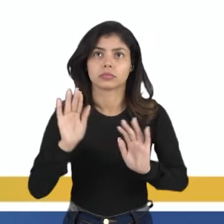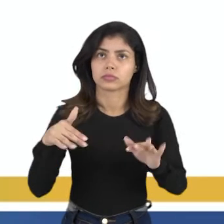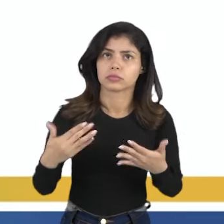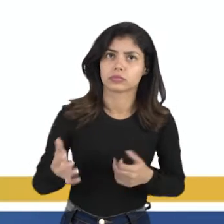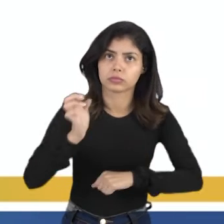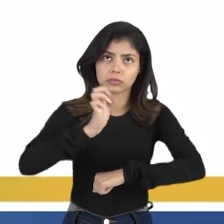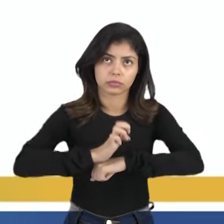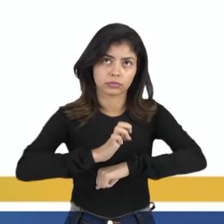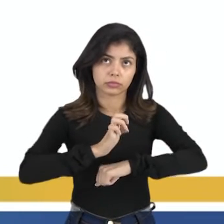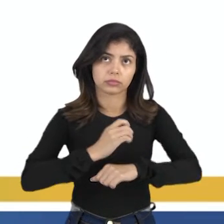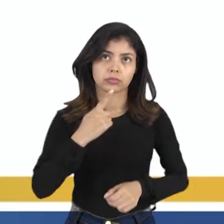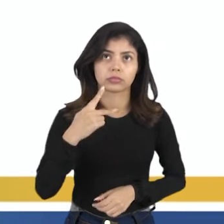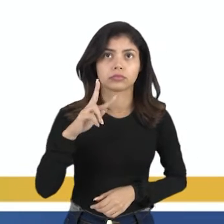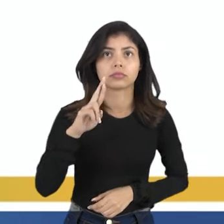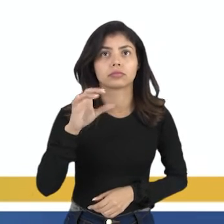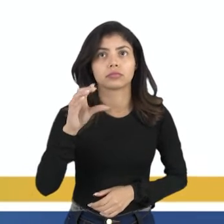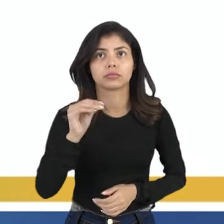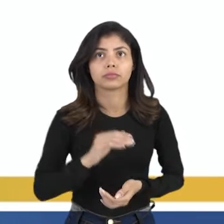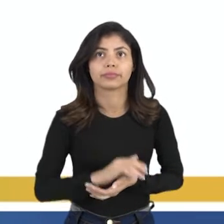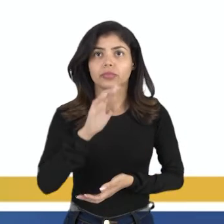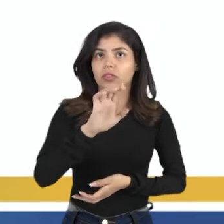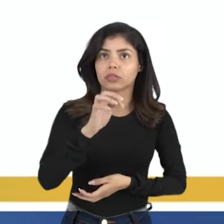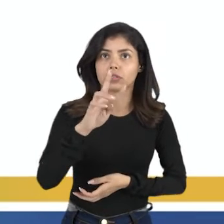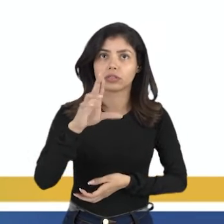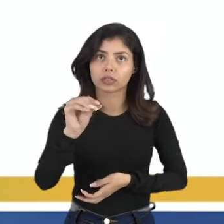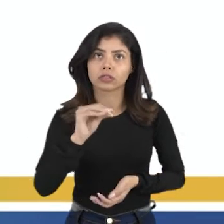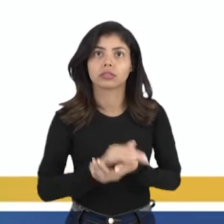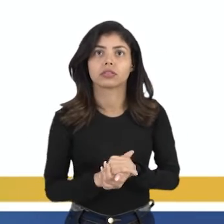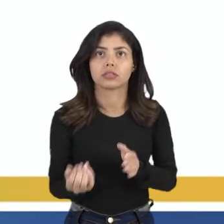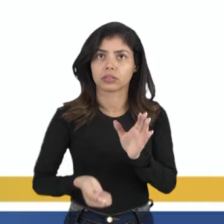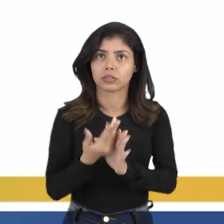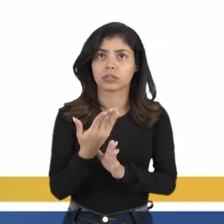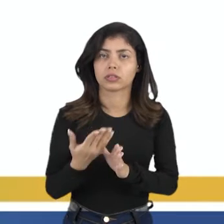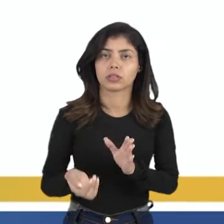primitivista, tal qual o estado de pureza das